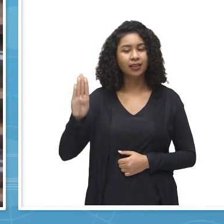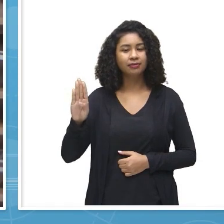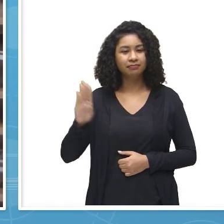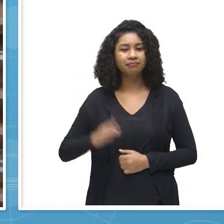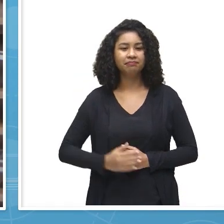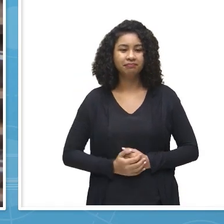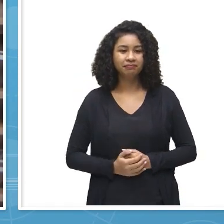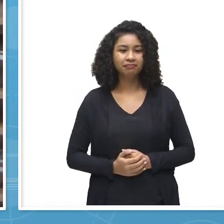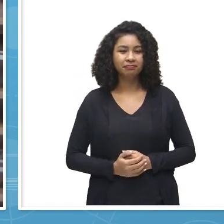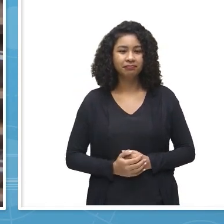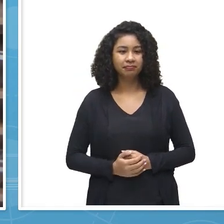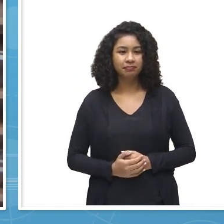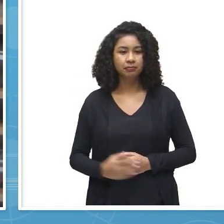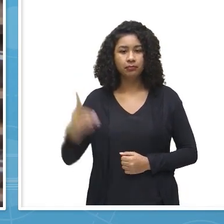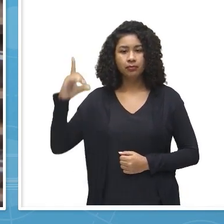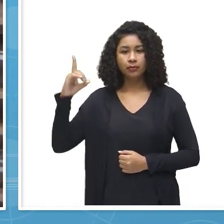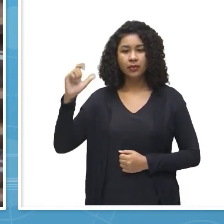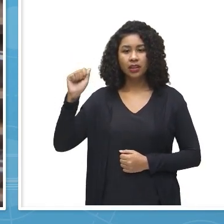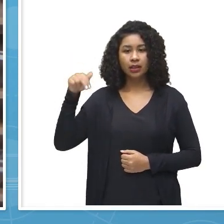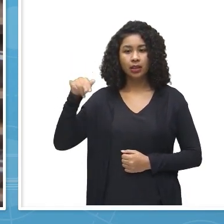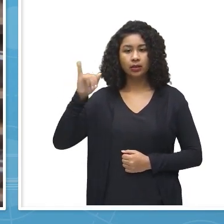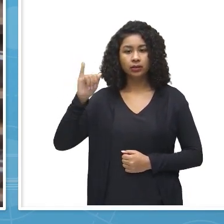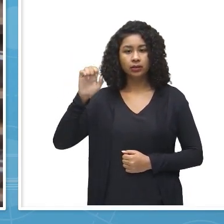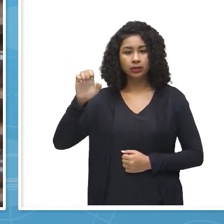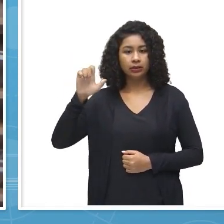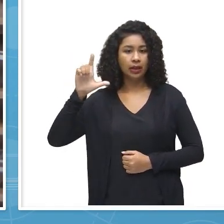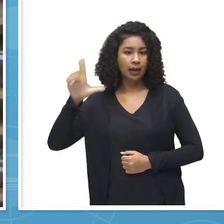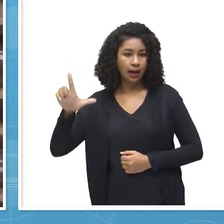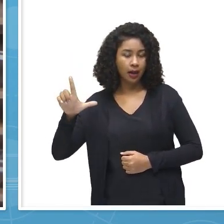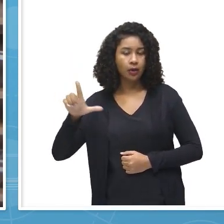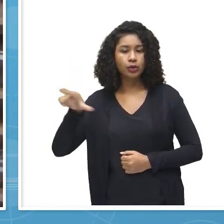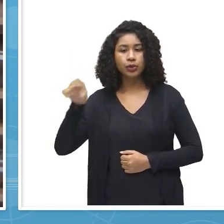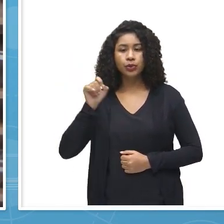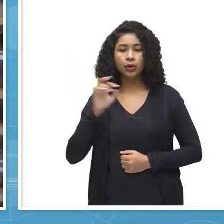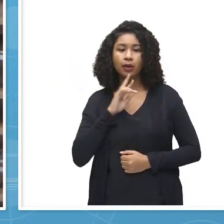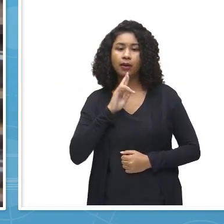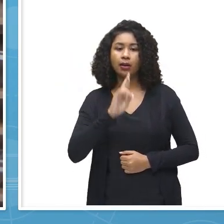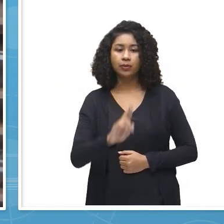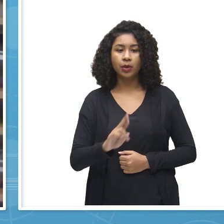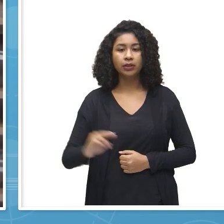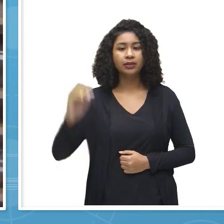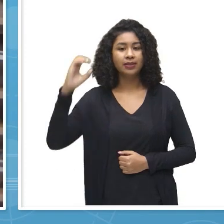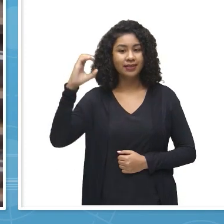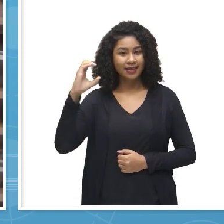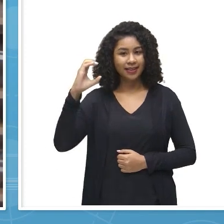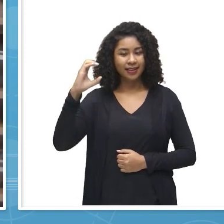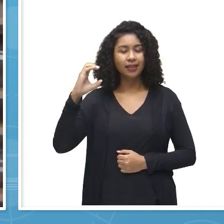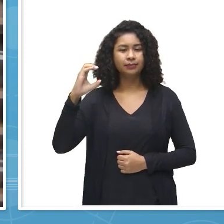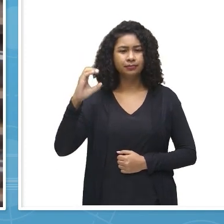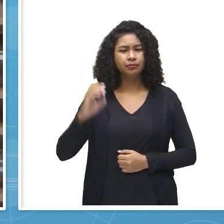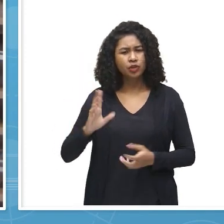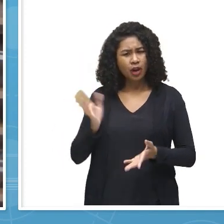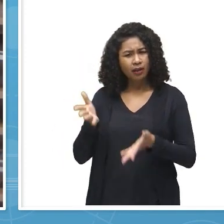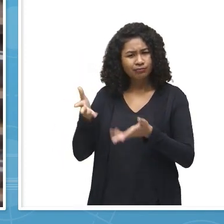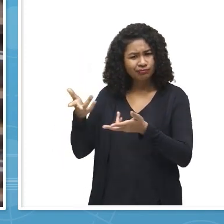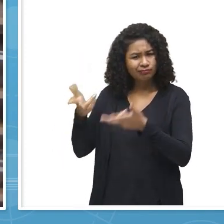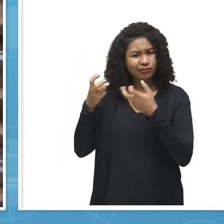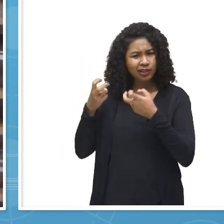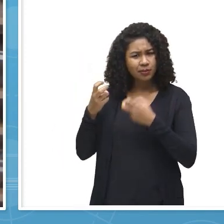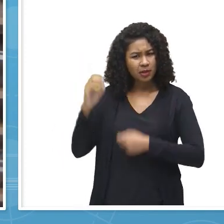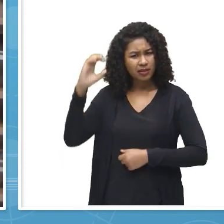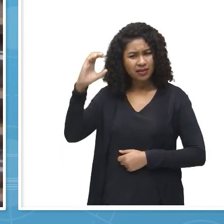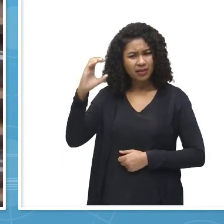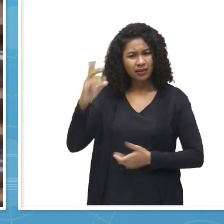né? O Daniel colocou ali a letra C, né? A gente viu que a letra C ela está errada, né? Porque as células